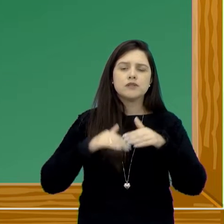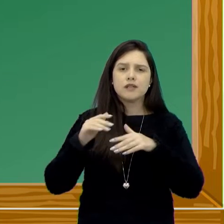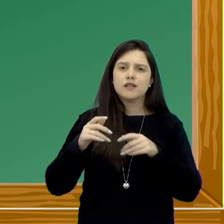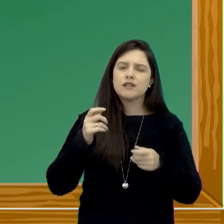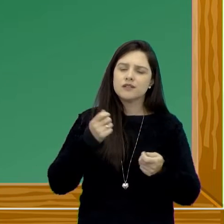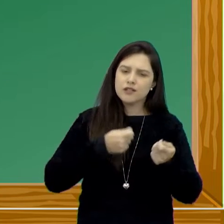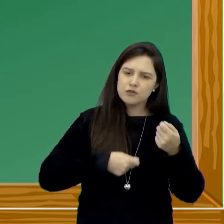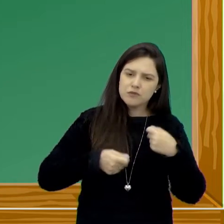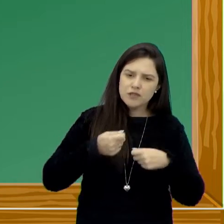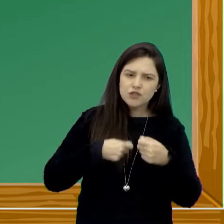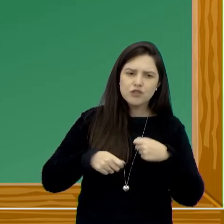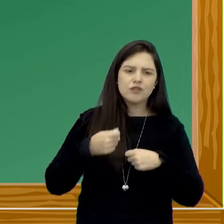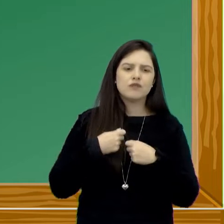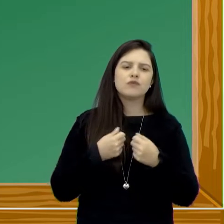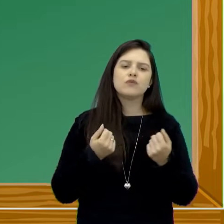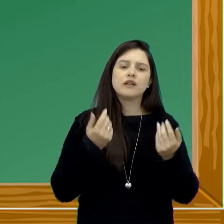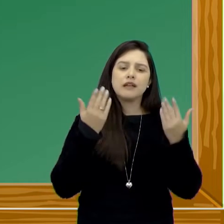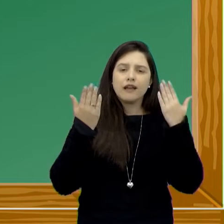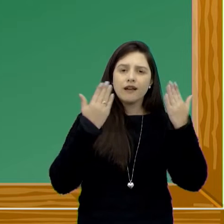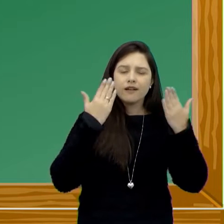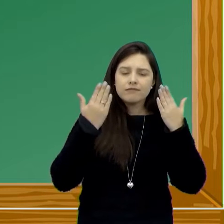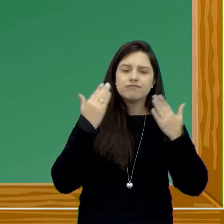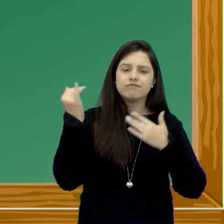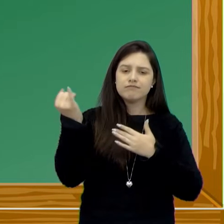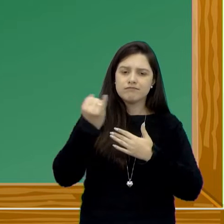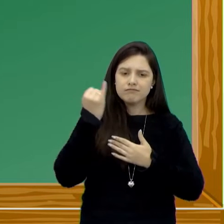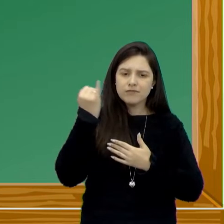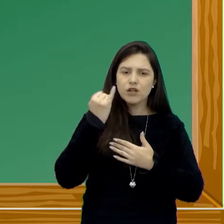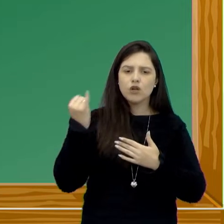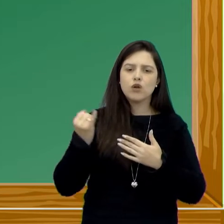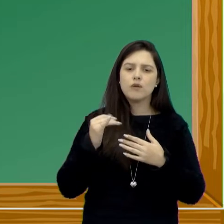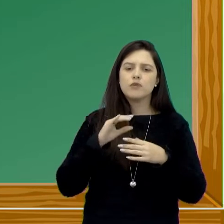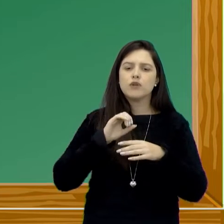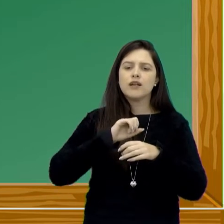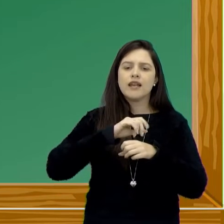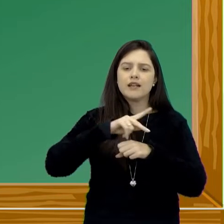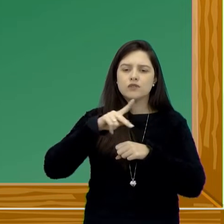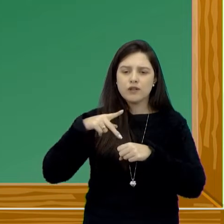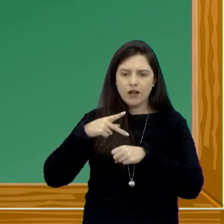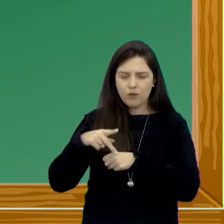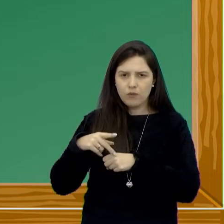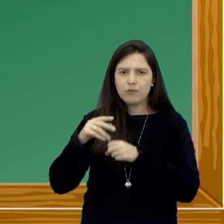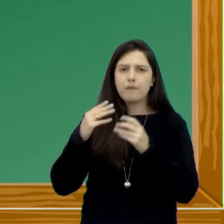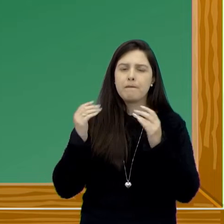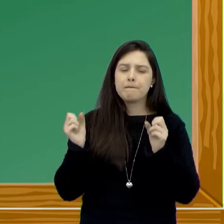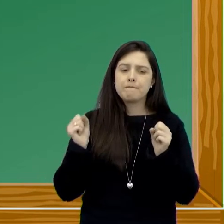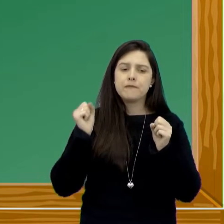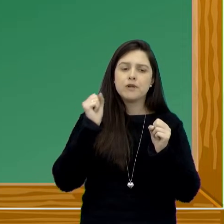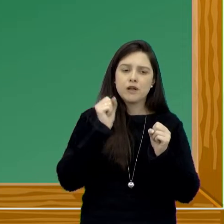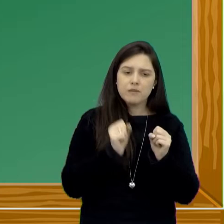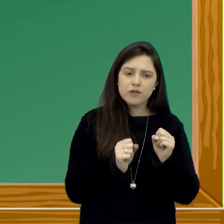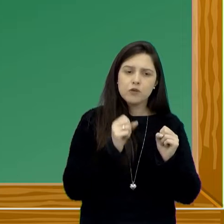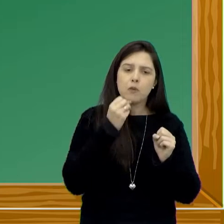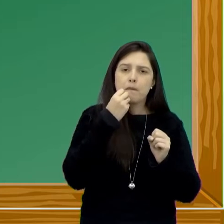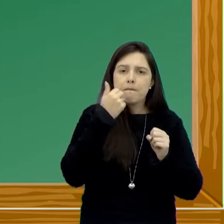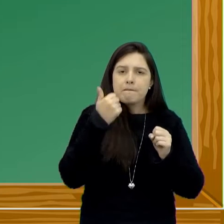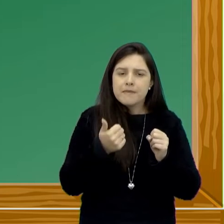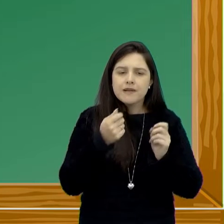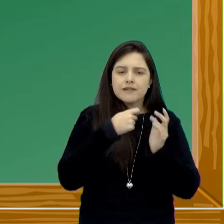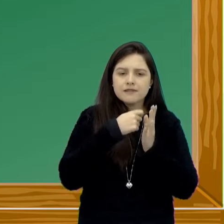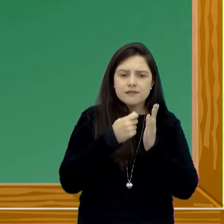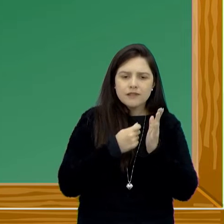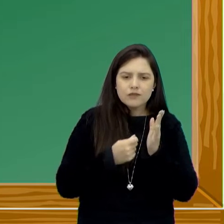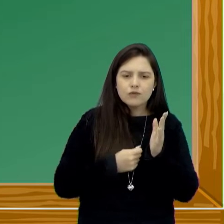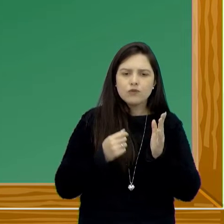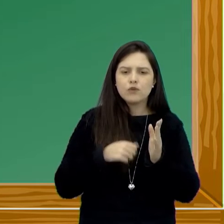passa por um processo administrativo que analisa sua importância em âmbito nacional e, posteriormente, o bem